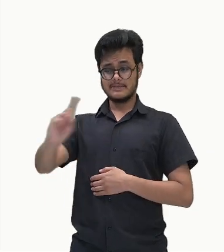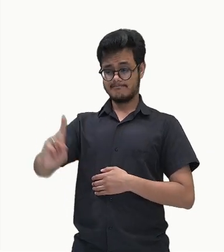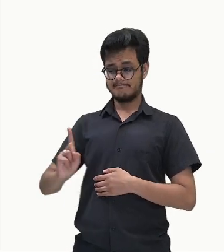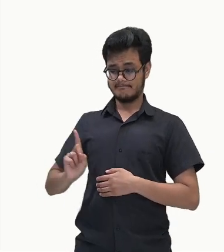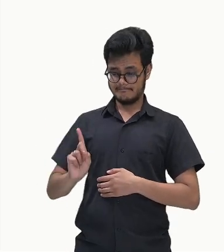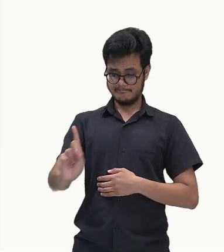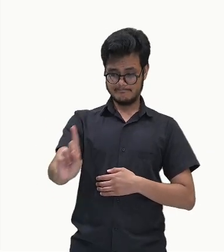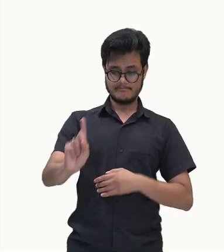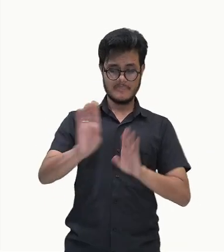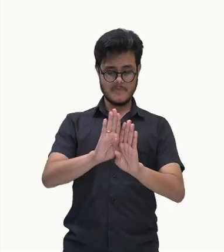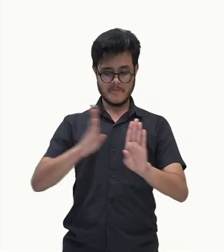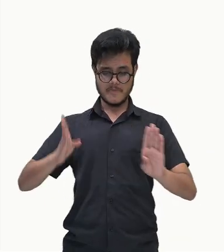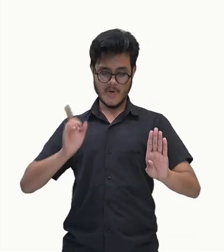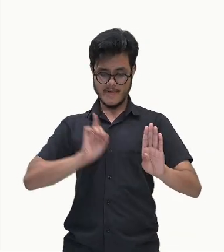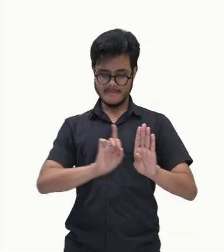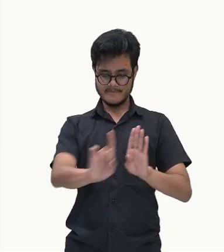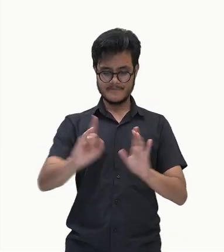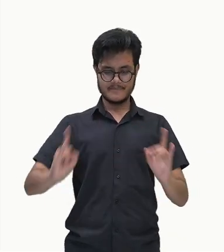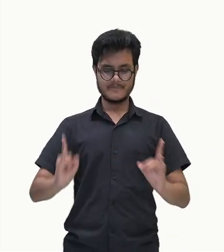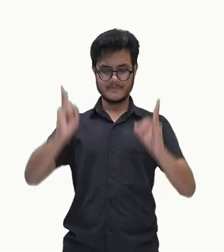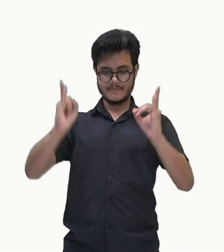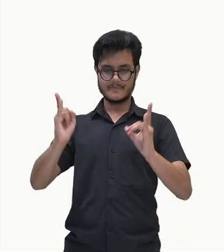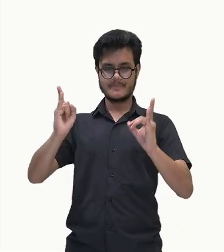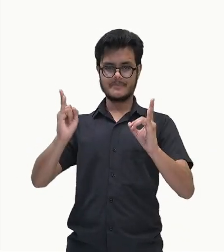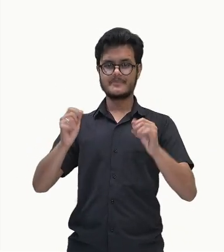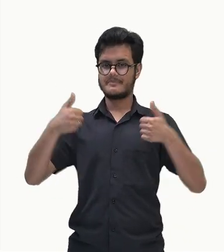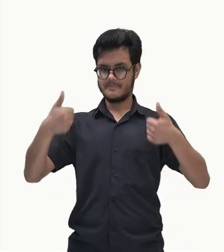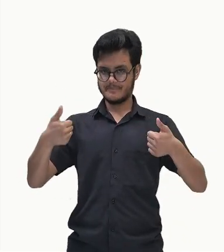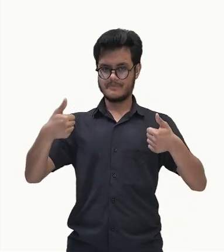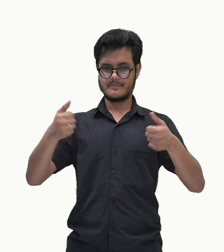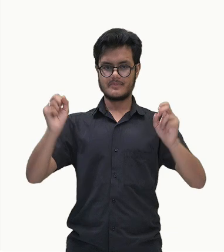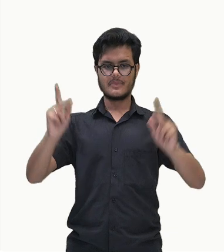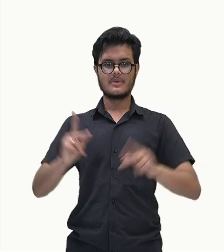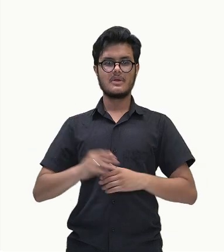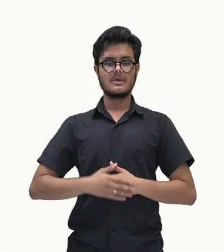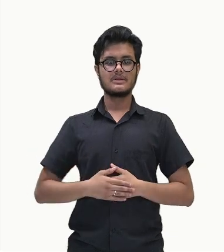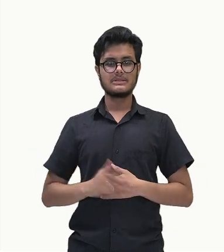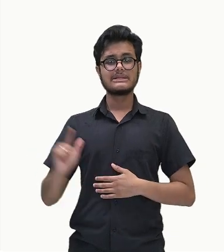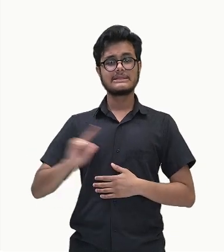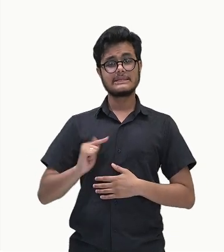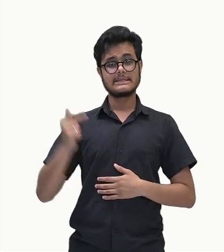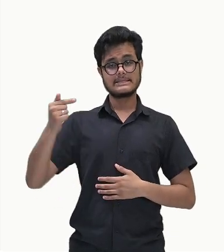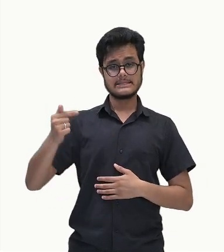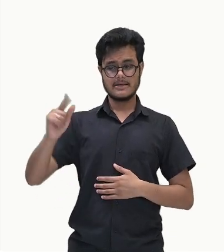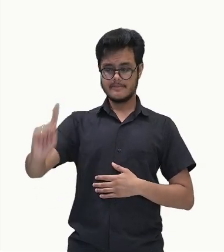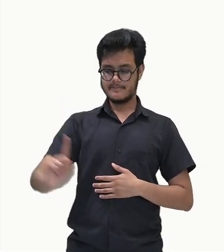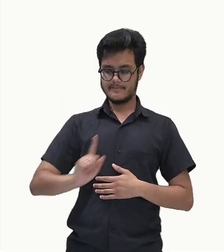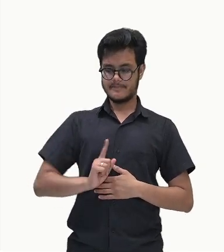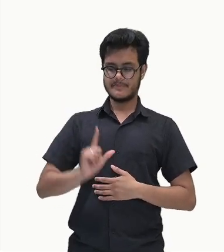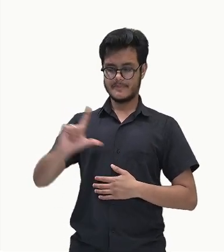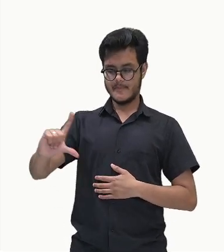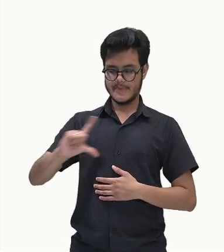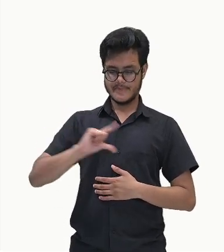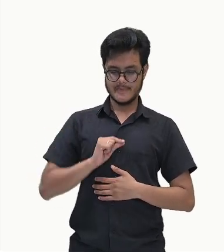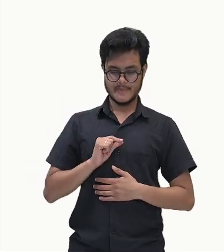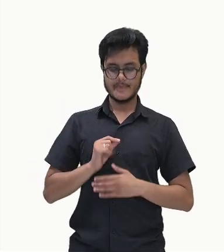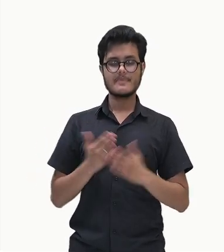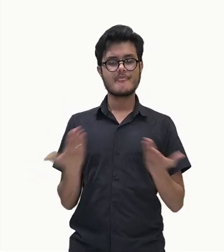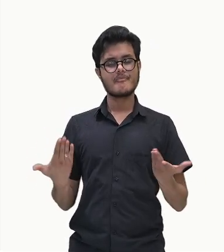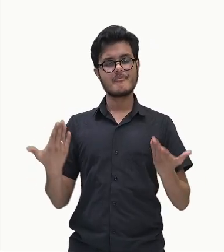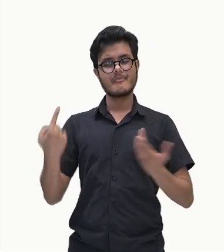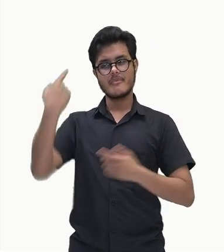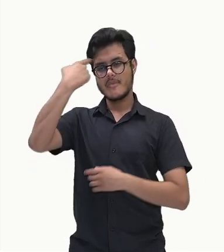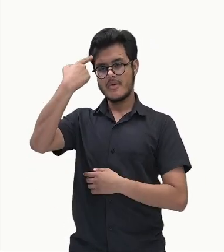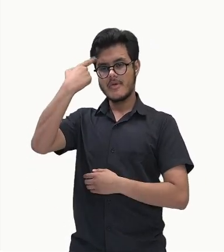oito opções para entrar no edifício e tem sete opções para sair então o que que a gente